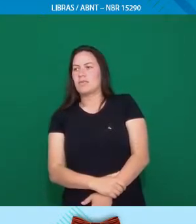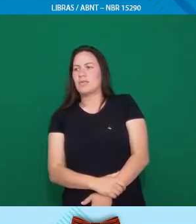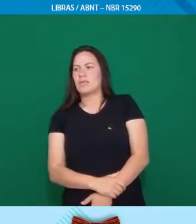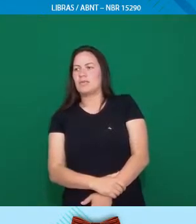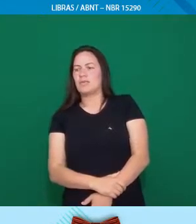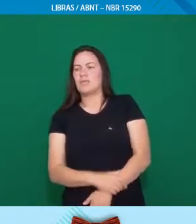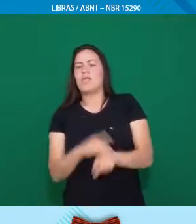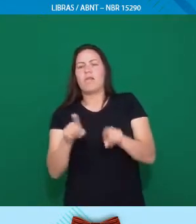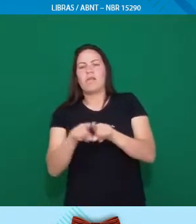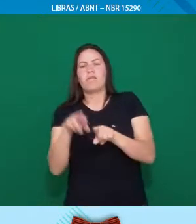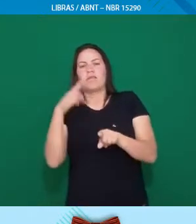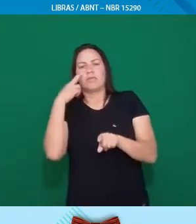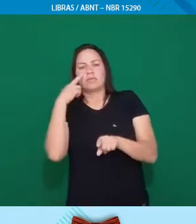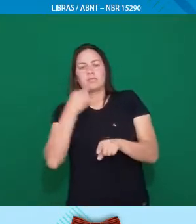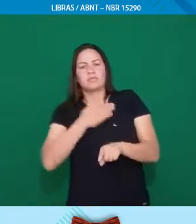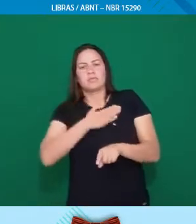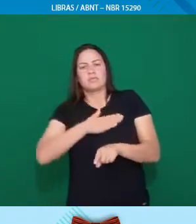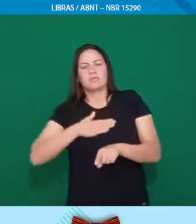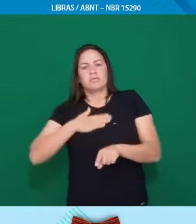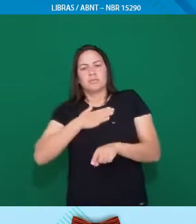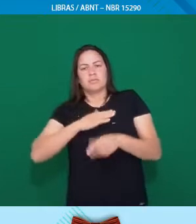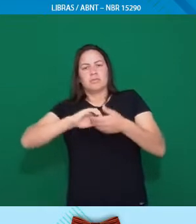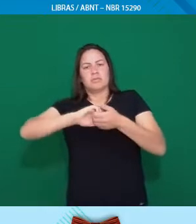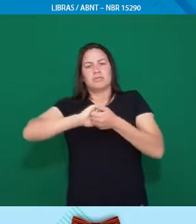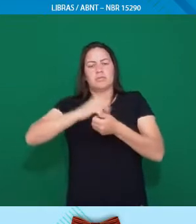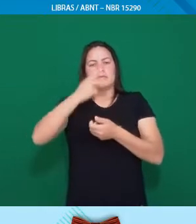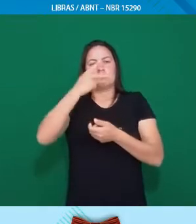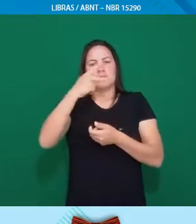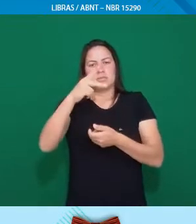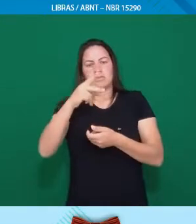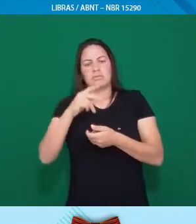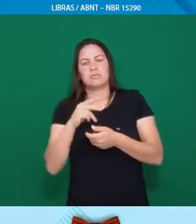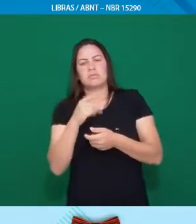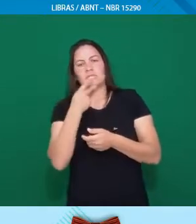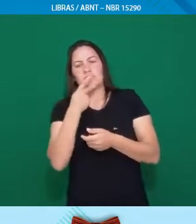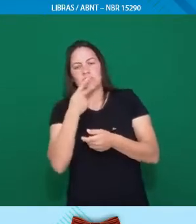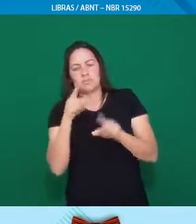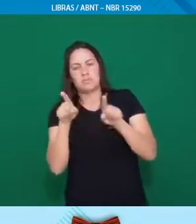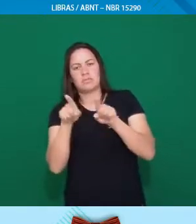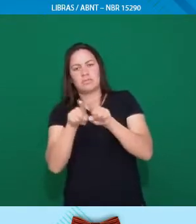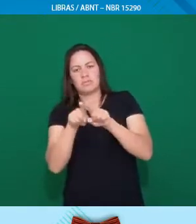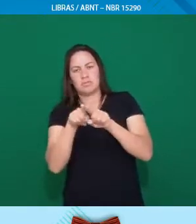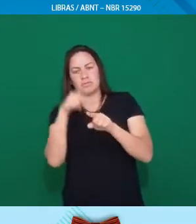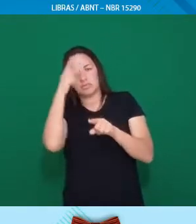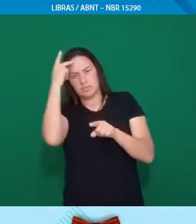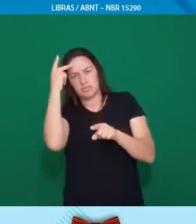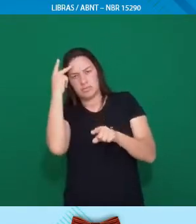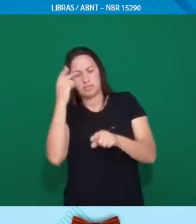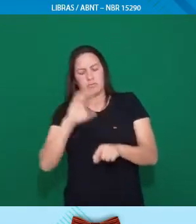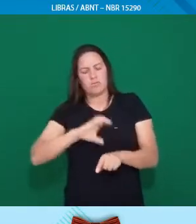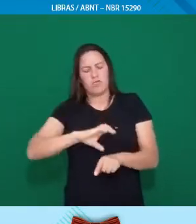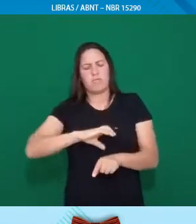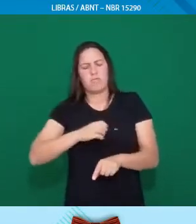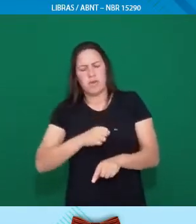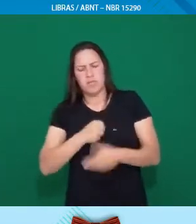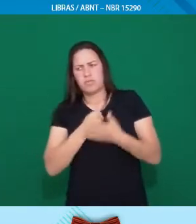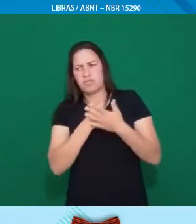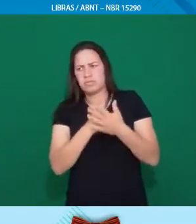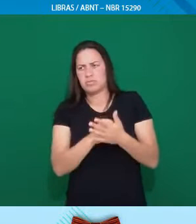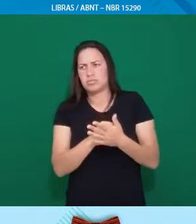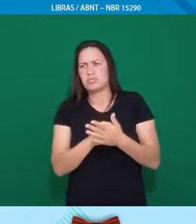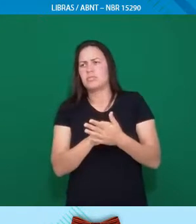e também da minha parte gostaria ele das para mim o colégio dizer que foi braço